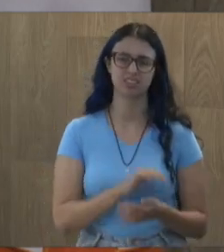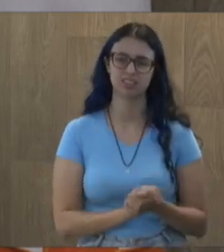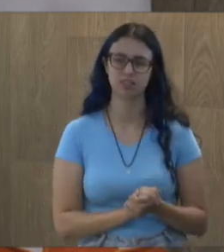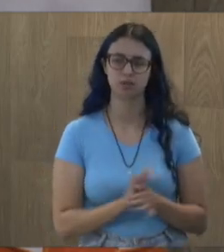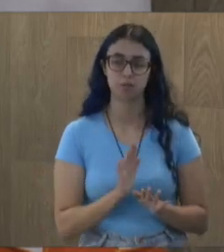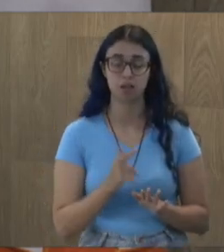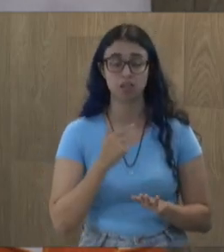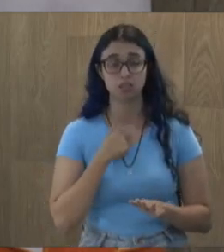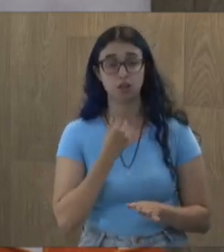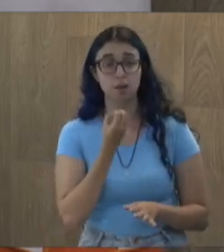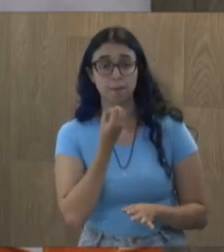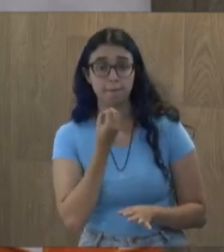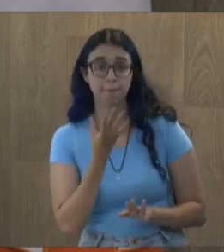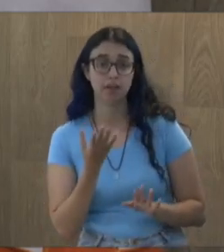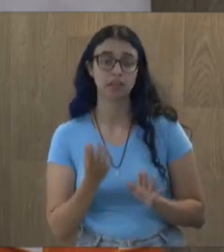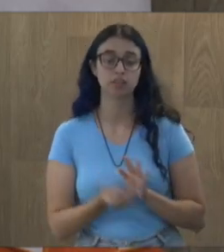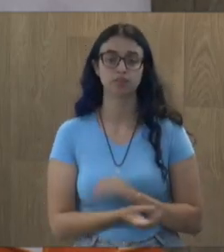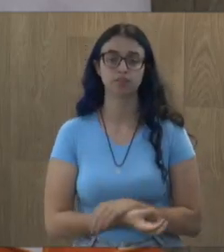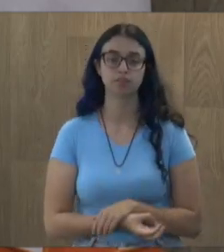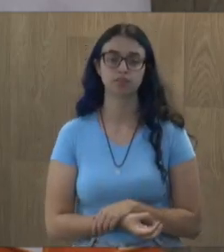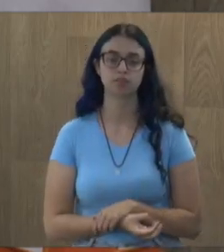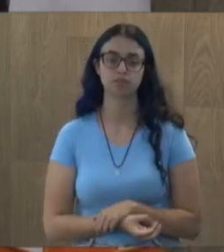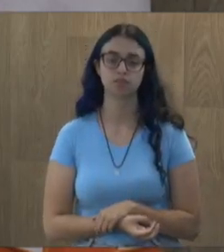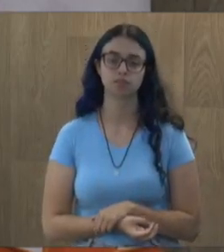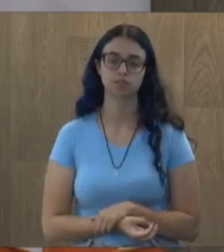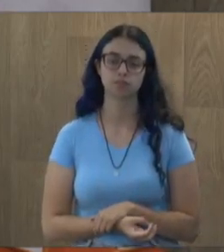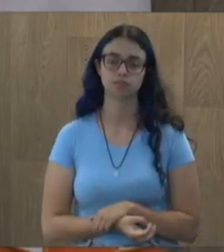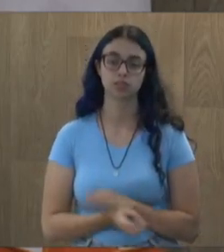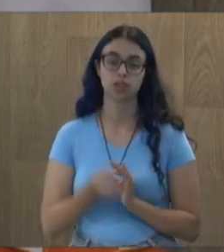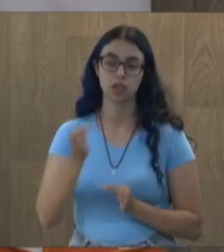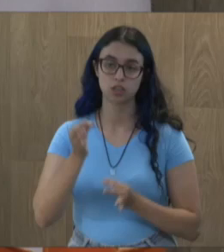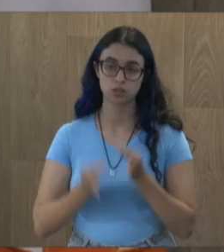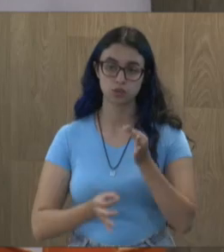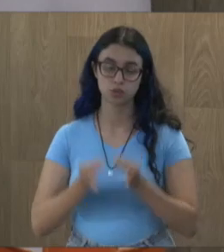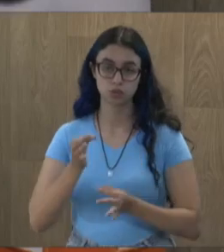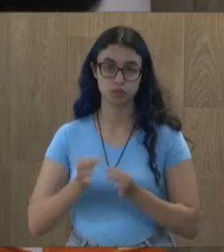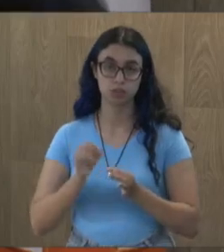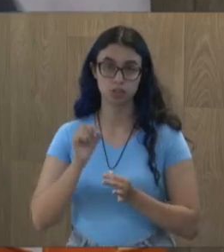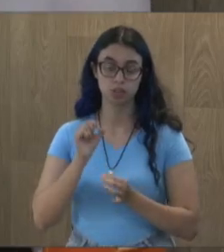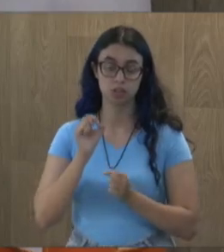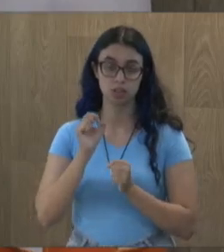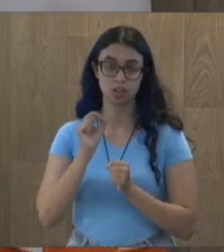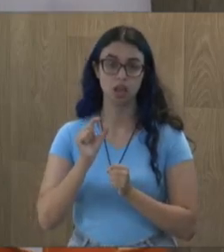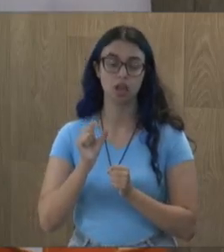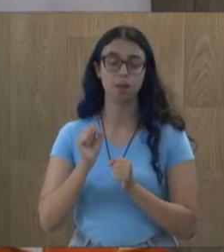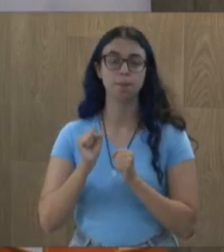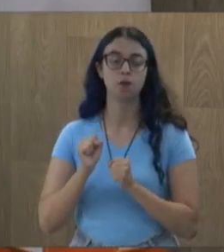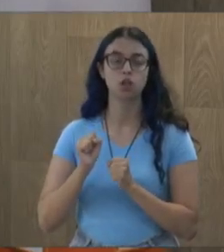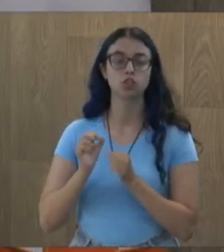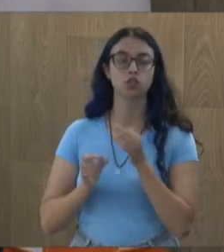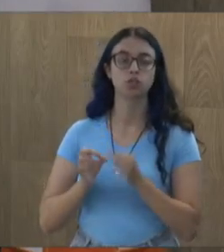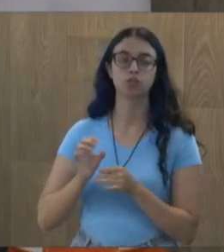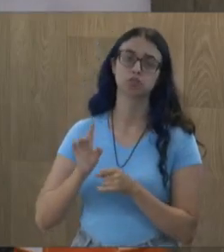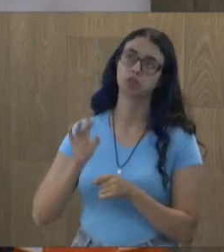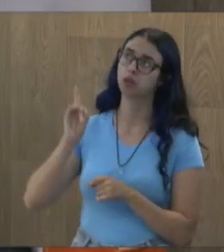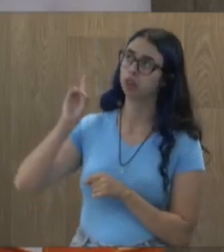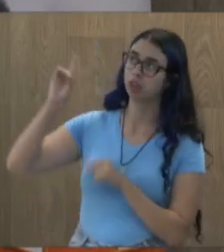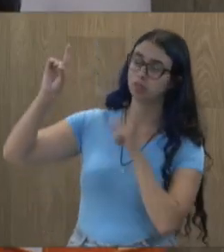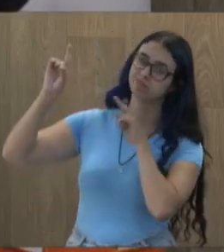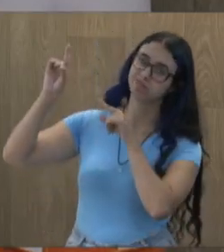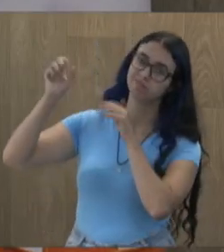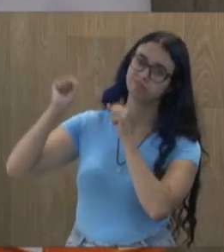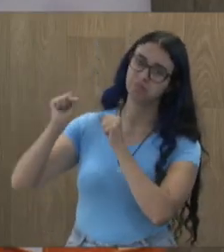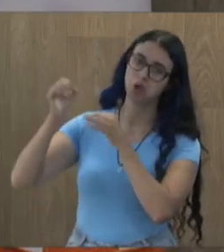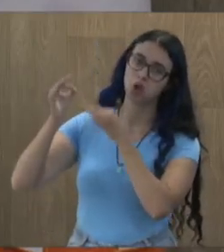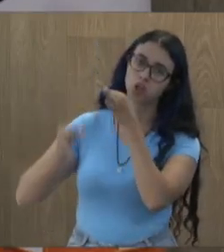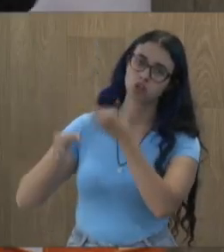sempre falo dele, de César que é de César, de Deus que é de Deus, a justiça vem do alto, esse vereador que não está aqui para julgar, ele sabe muito bem, ele pode ter